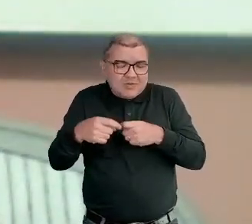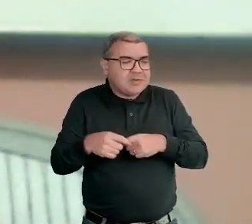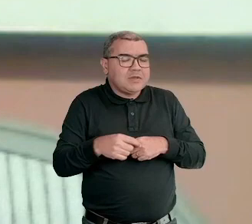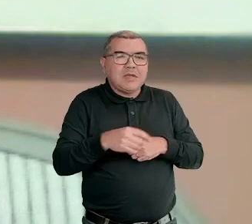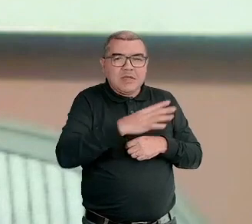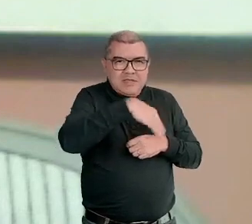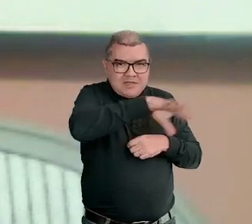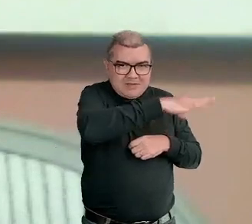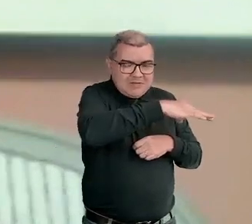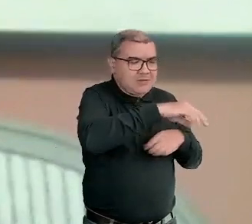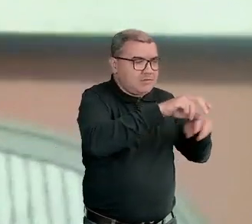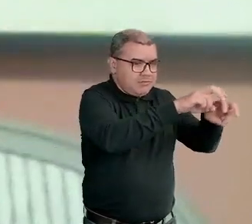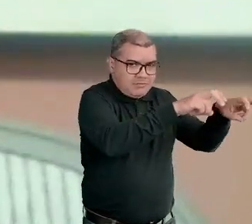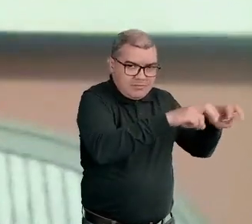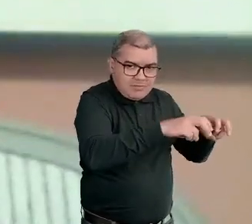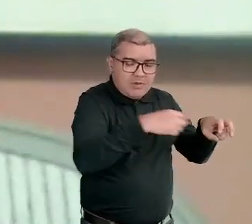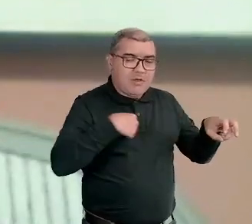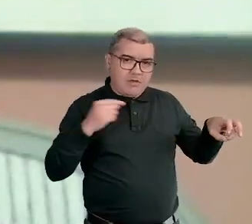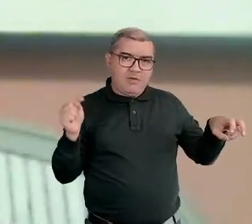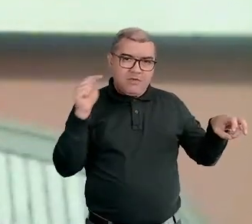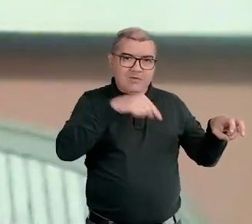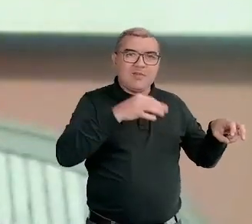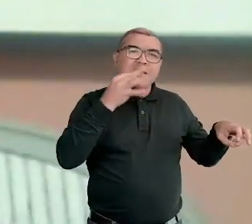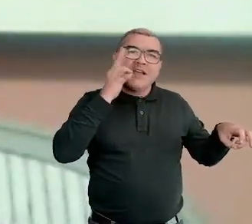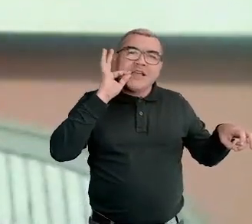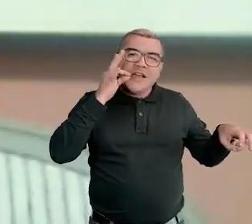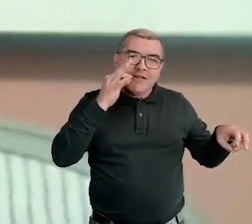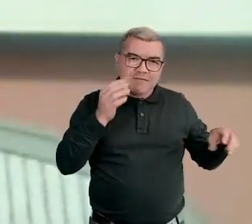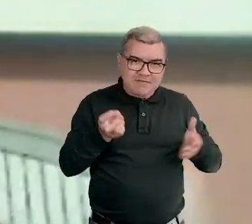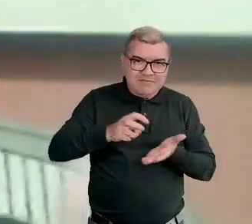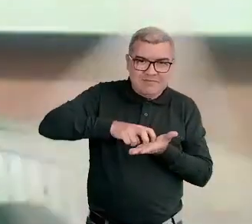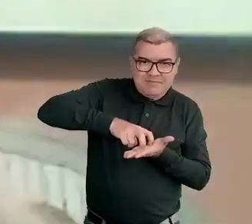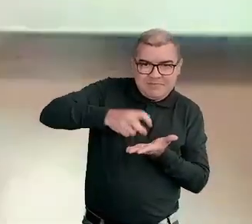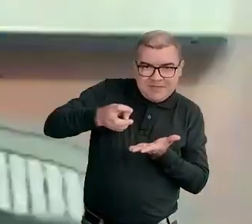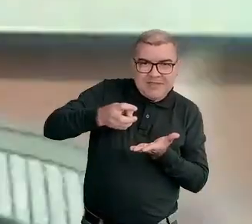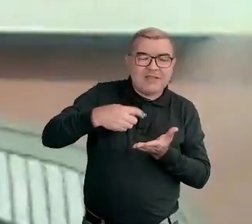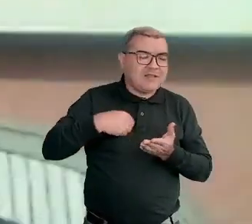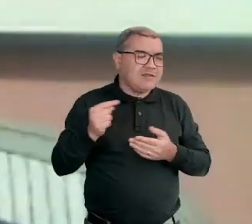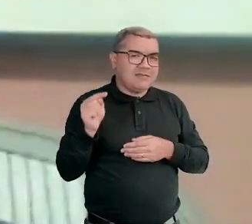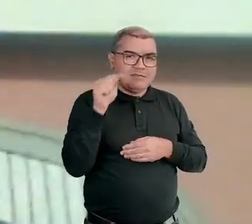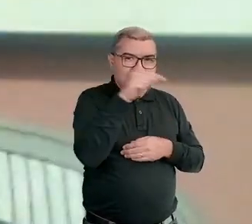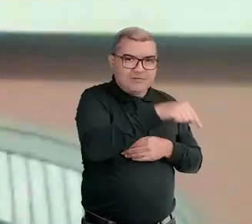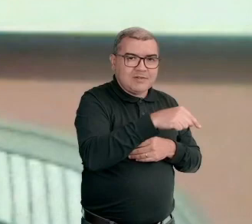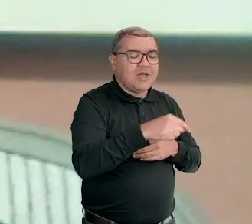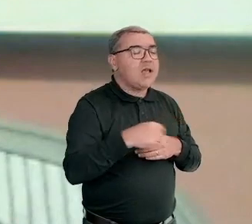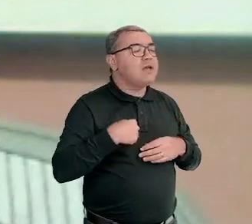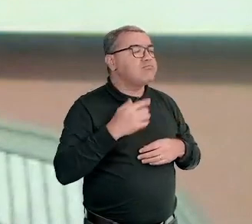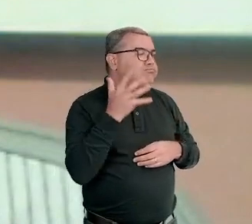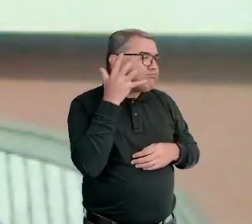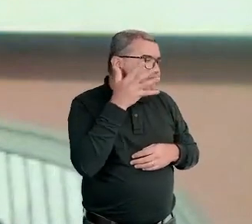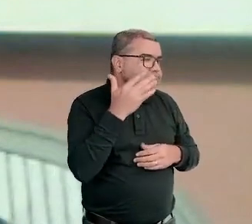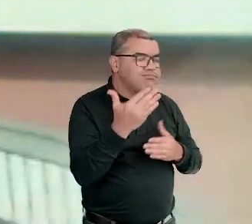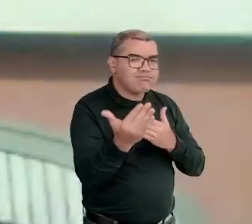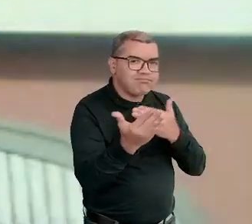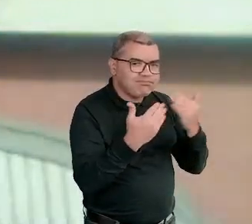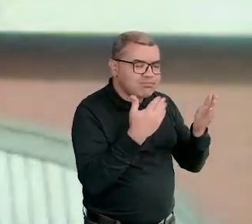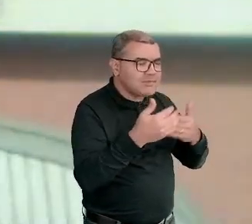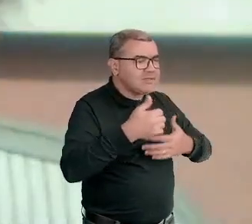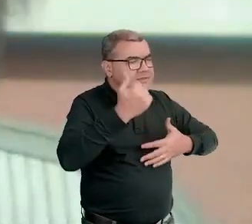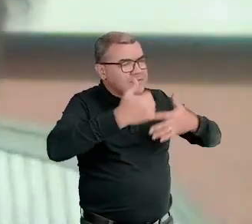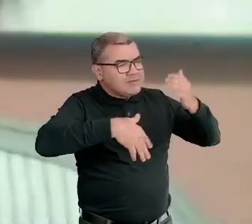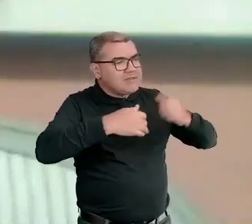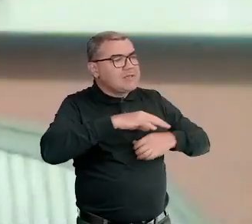me pediram para fazer. Era um café da manhã que eles ofereceram e eu fiz essa mesma conversa.